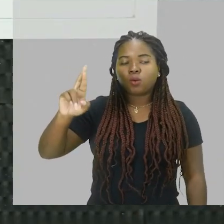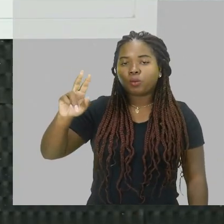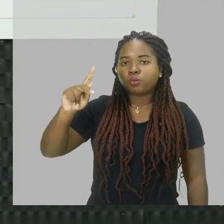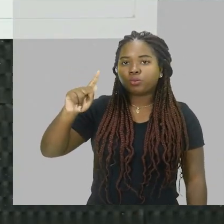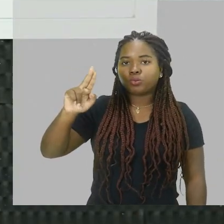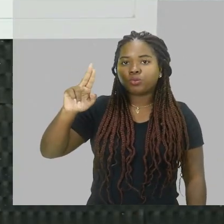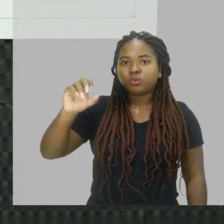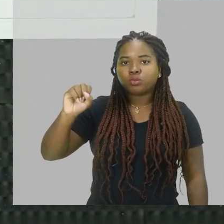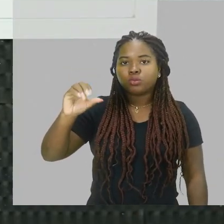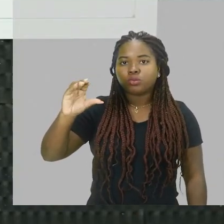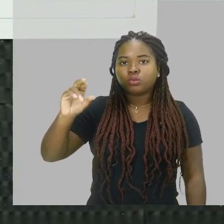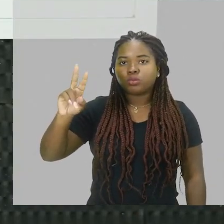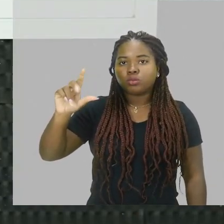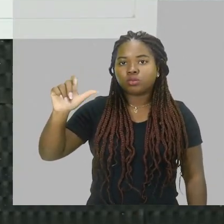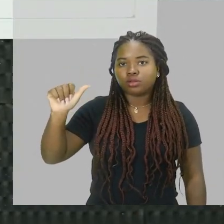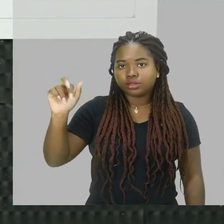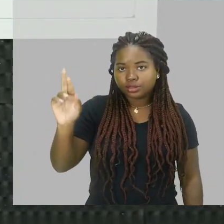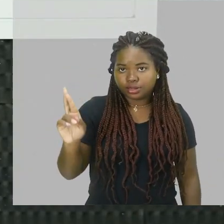Ok?